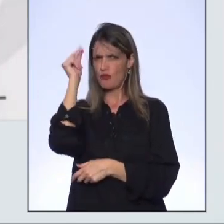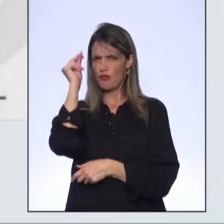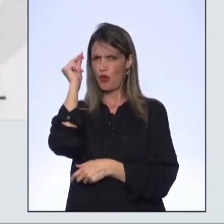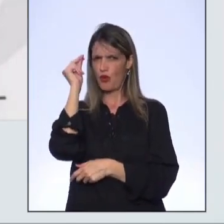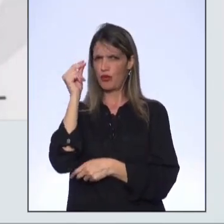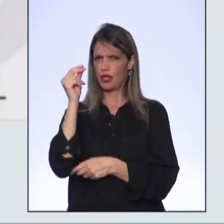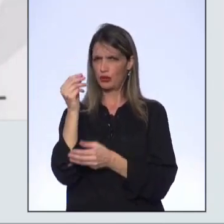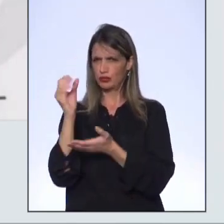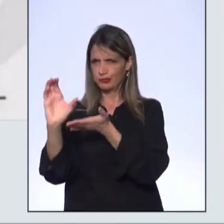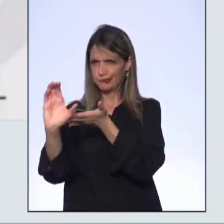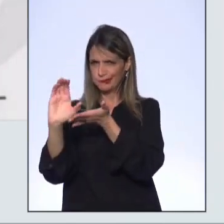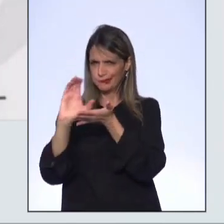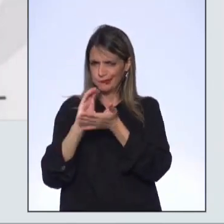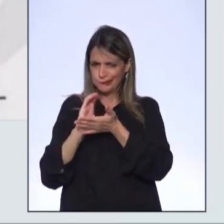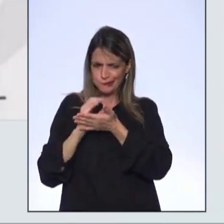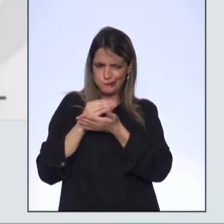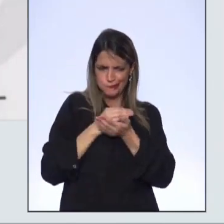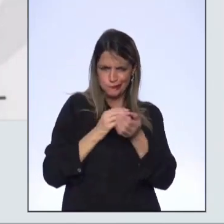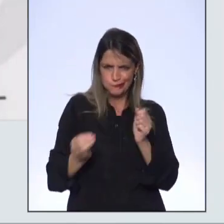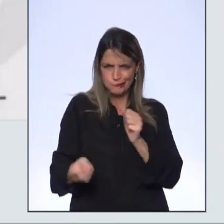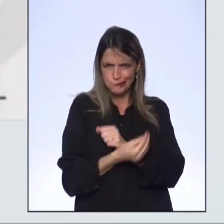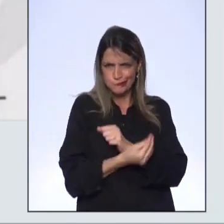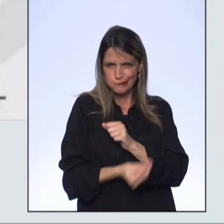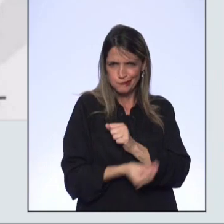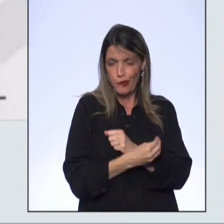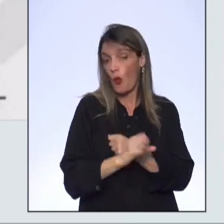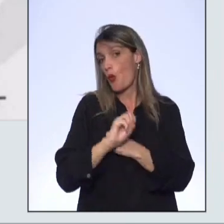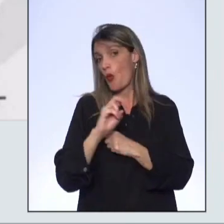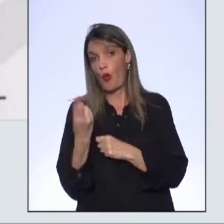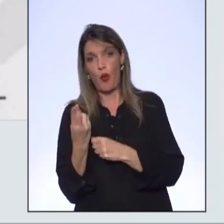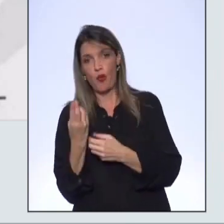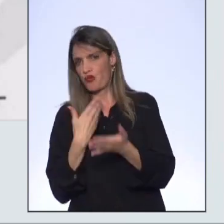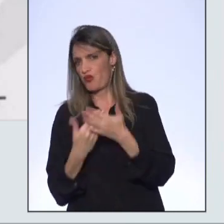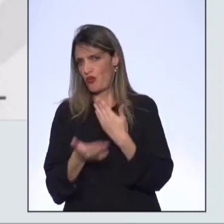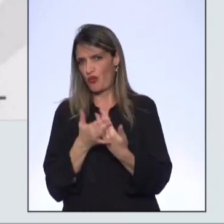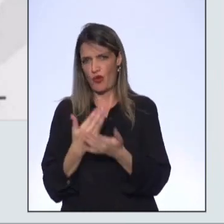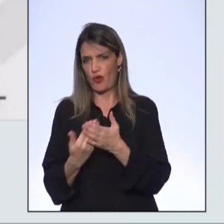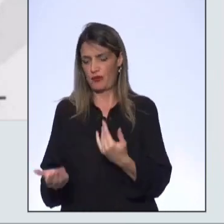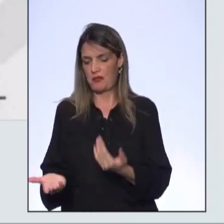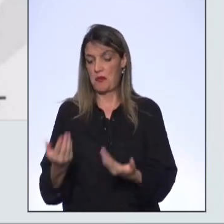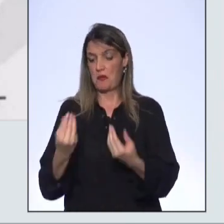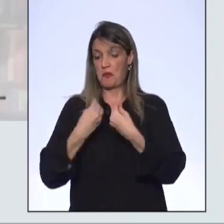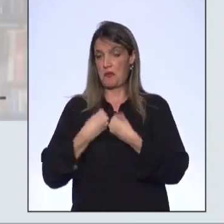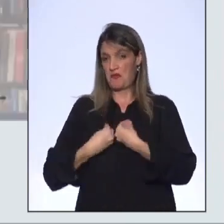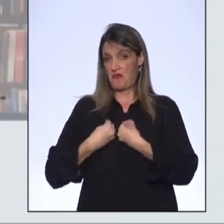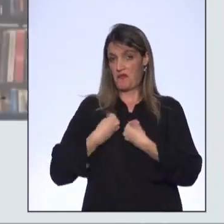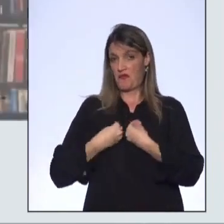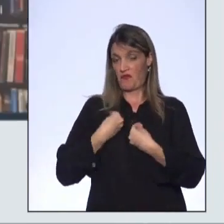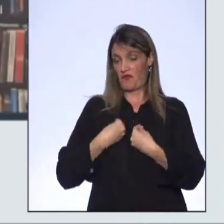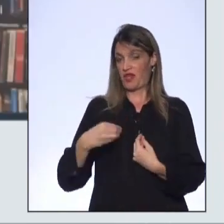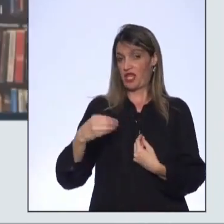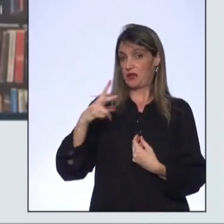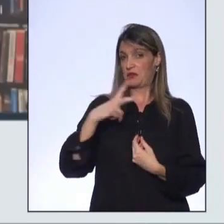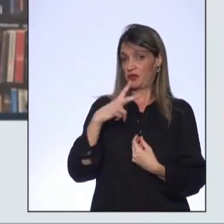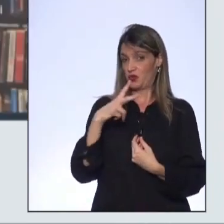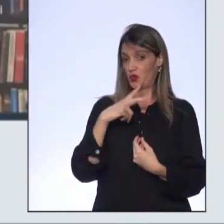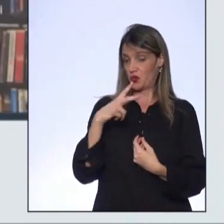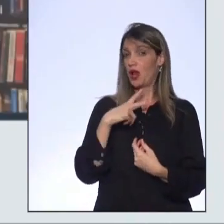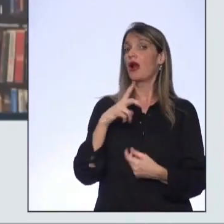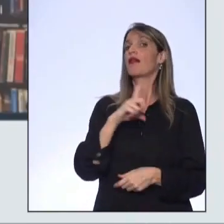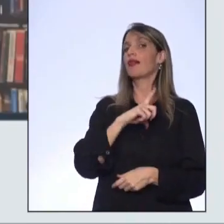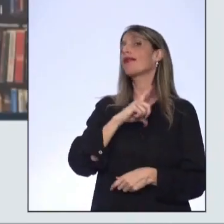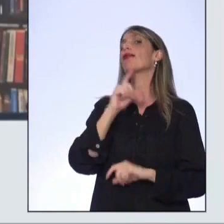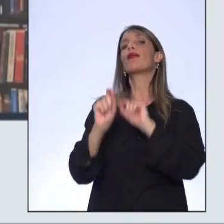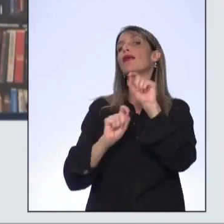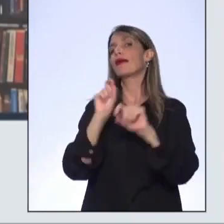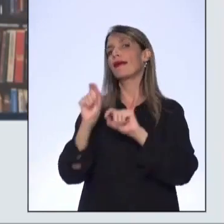desvia dinheiro ou qualquer recurso público para o seu favorecimento pessoal, nesse caso, há a prática